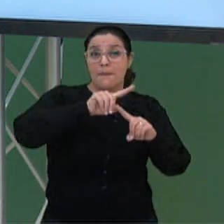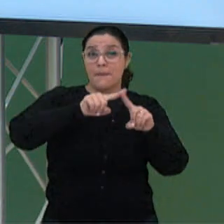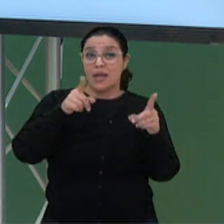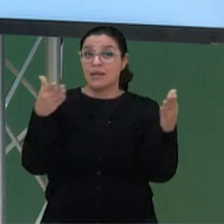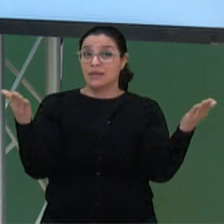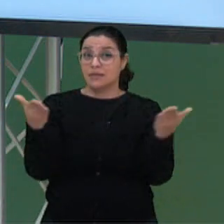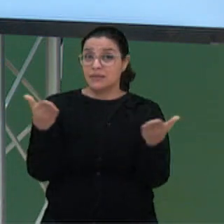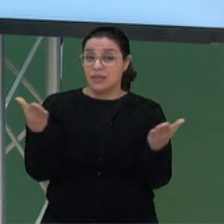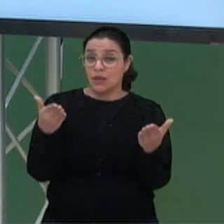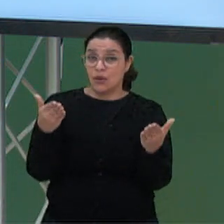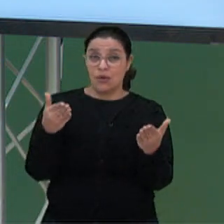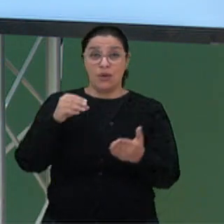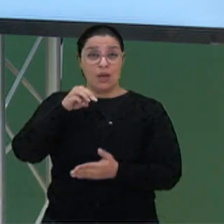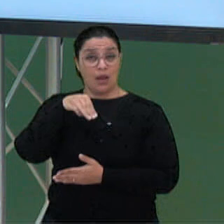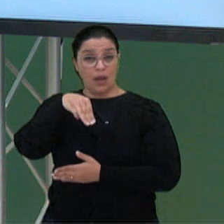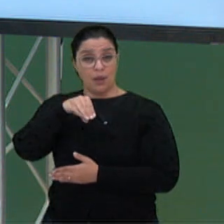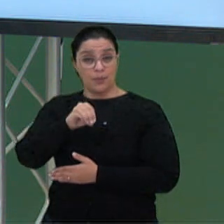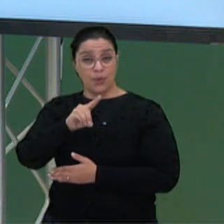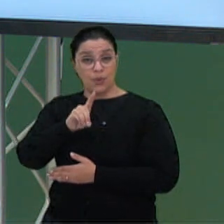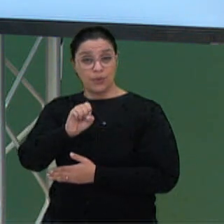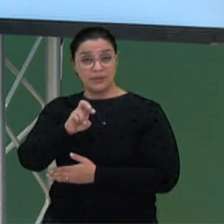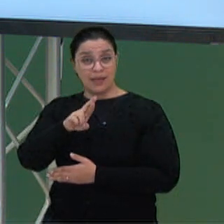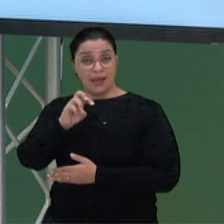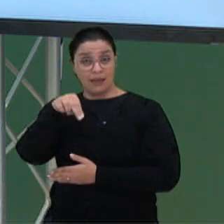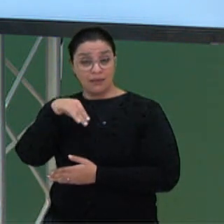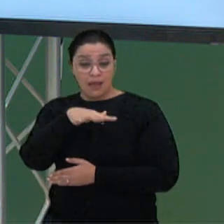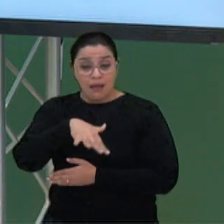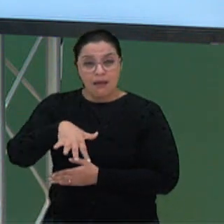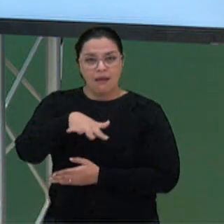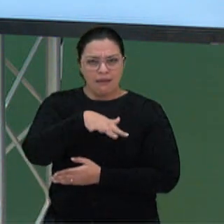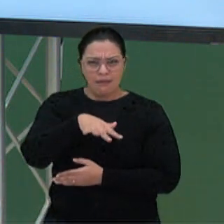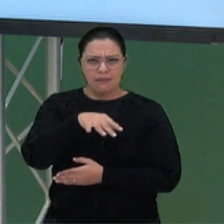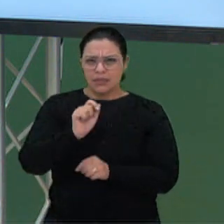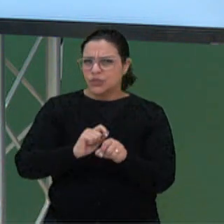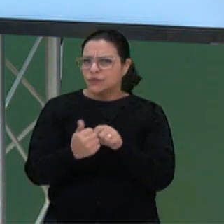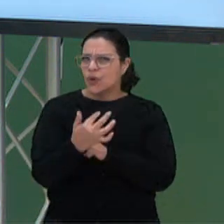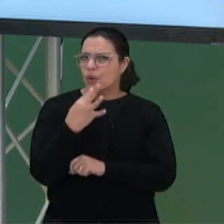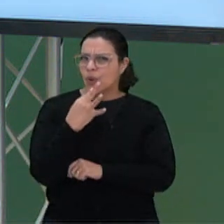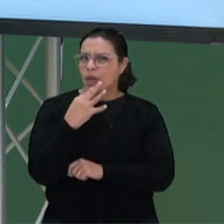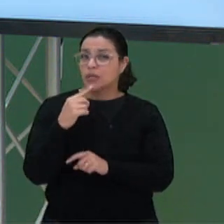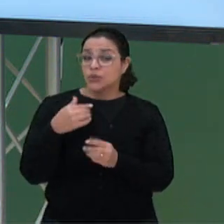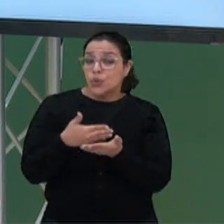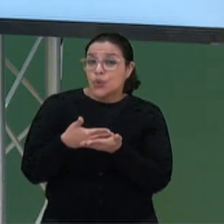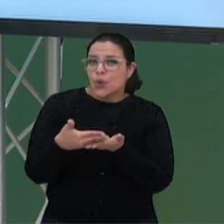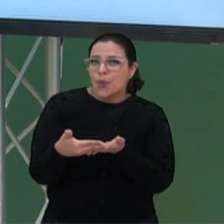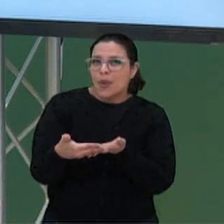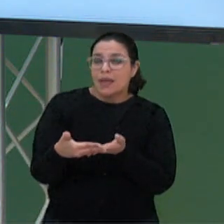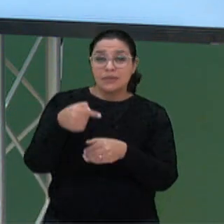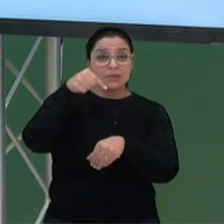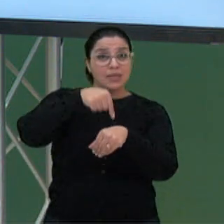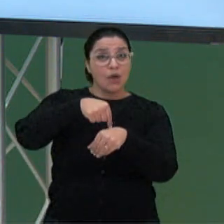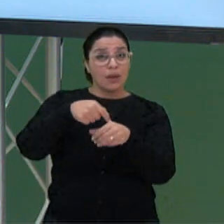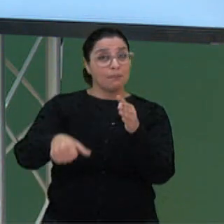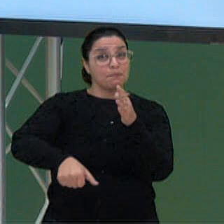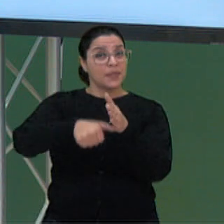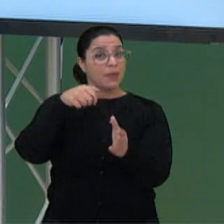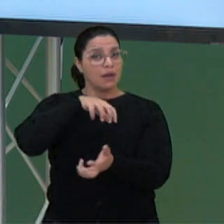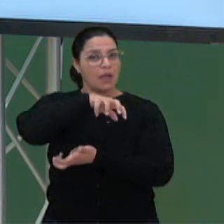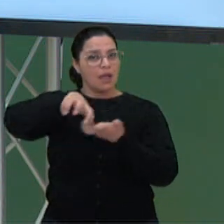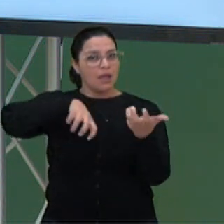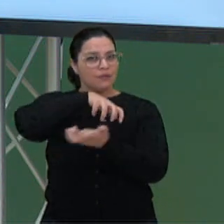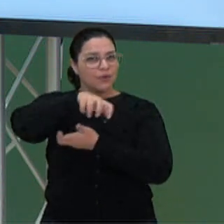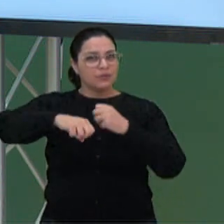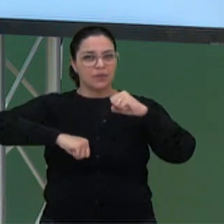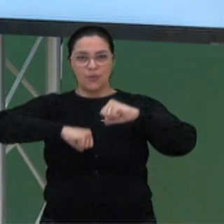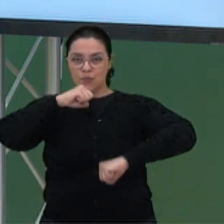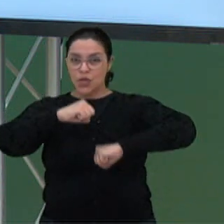essa moderna, essa forma de organização do espaço geográfico que nós conhecemos é a partir da primeira revolução industrial